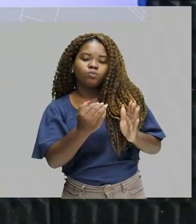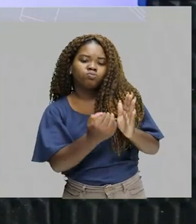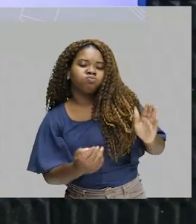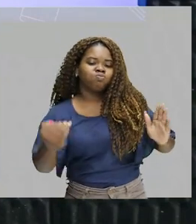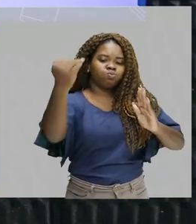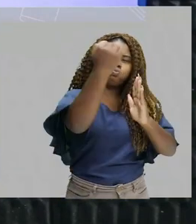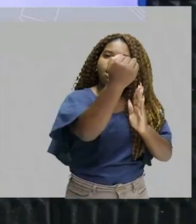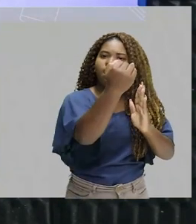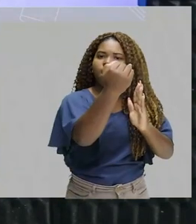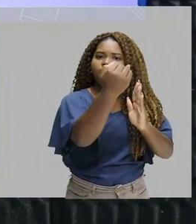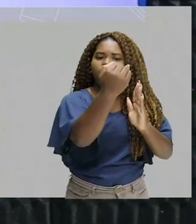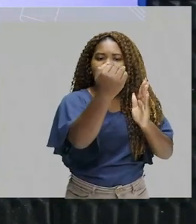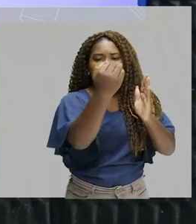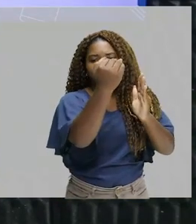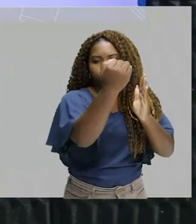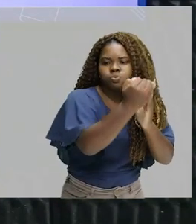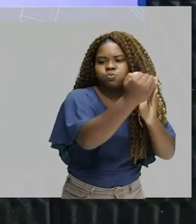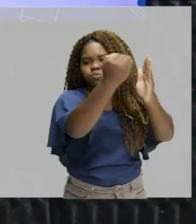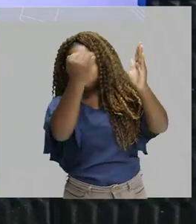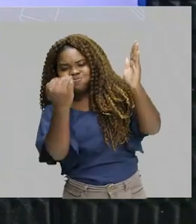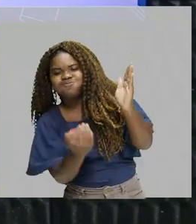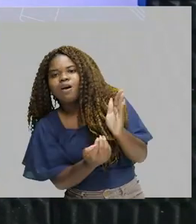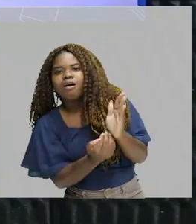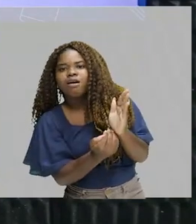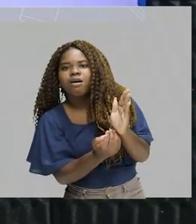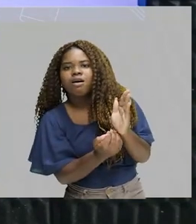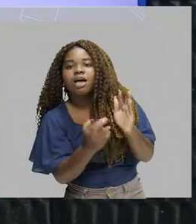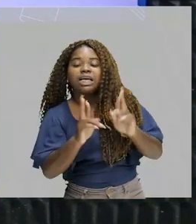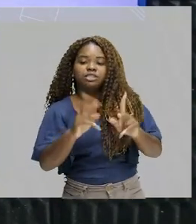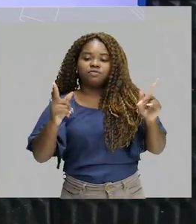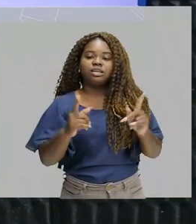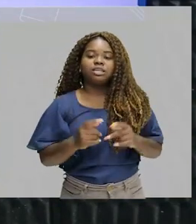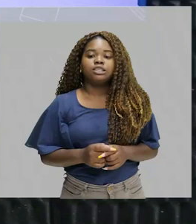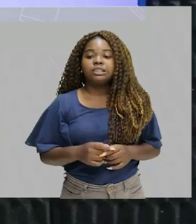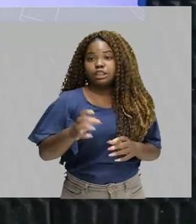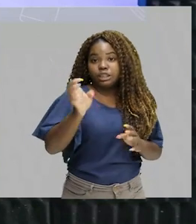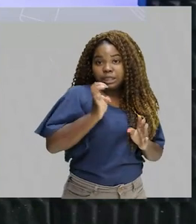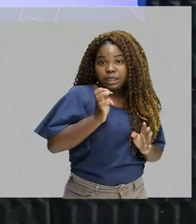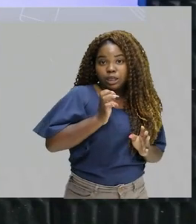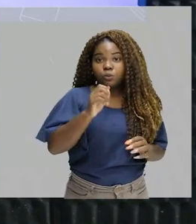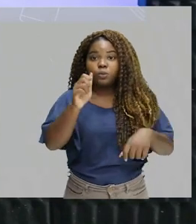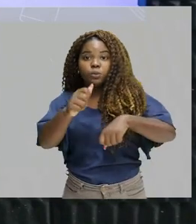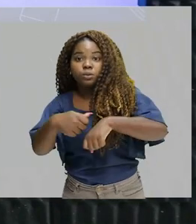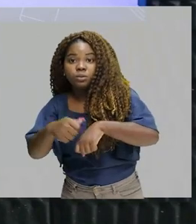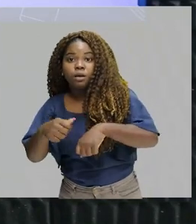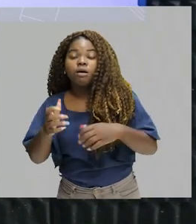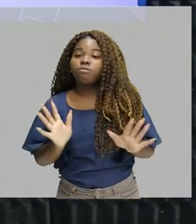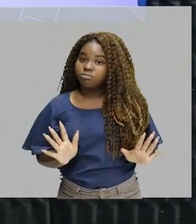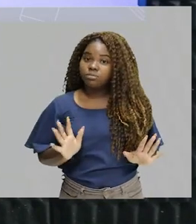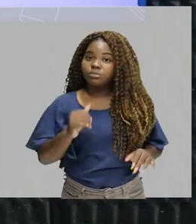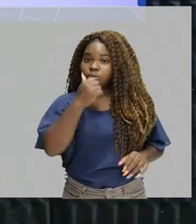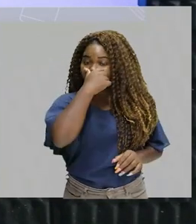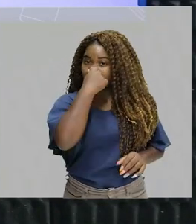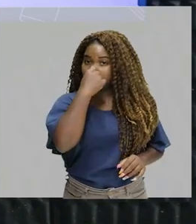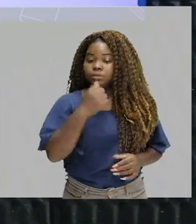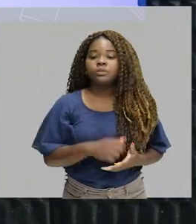distância entre os mais ricos e os mais pobres Infelizmente o Brasil é um dos países mais